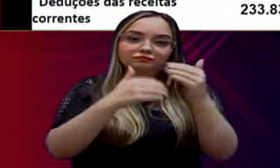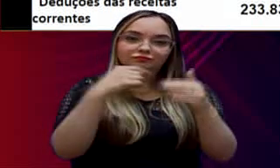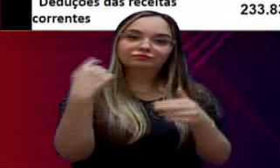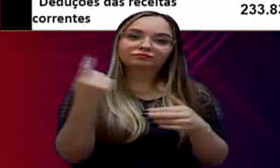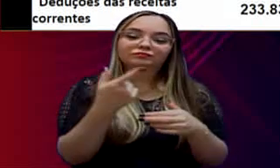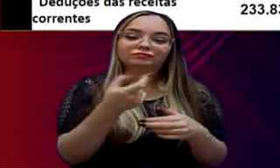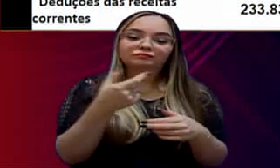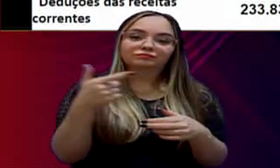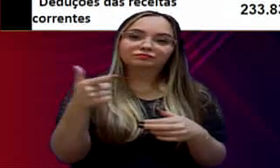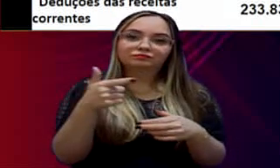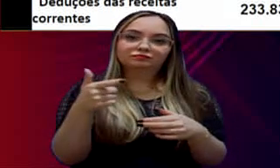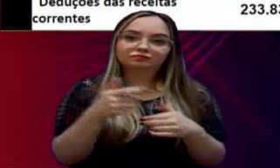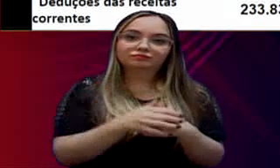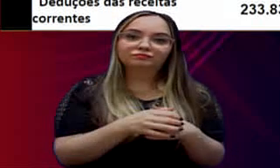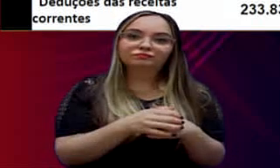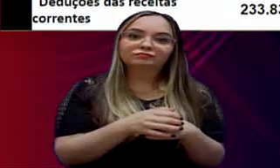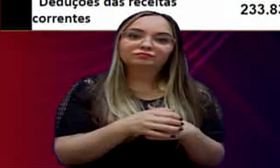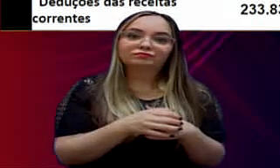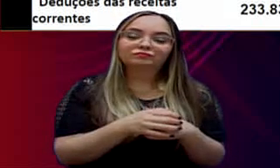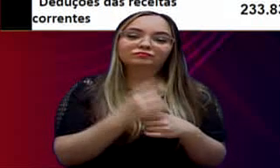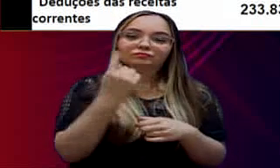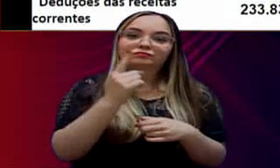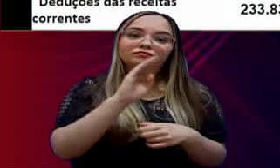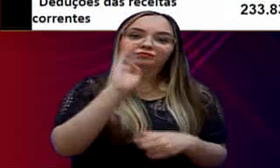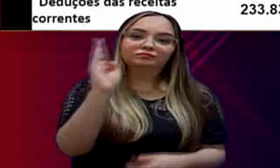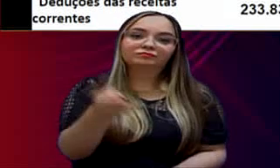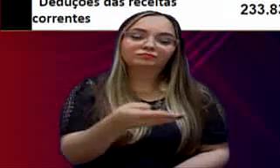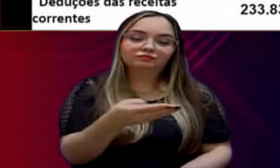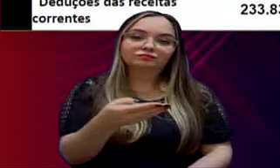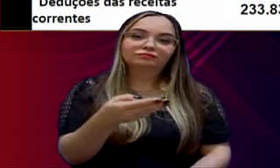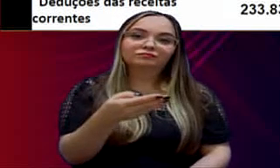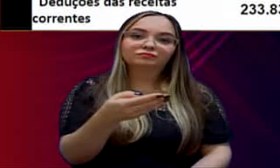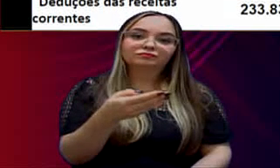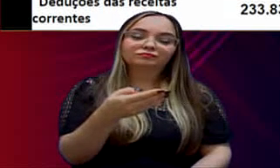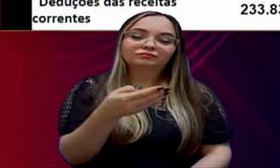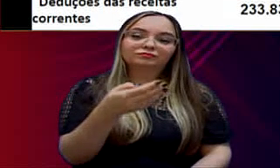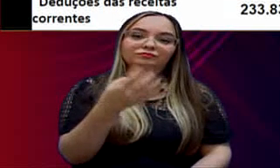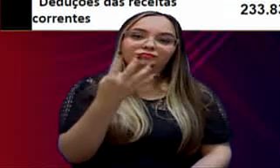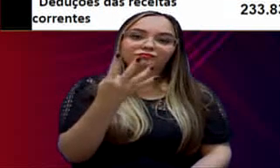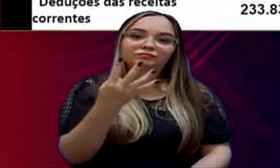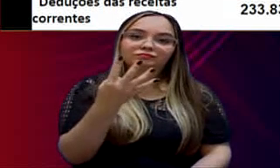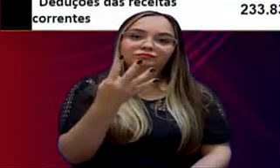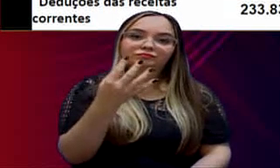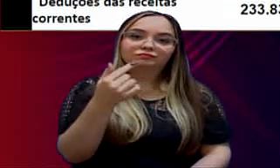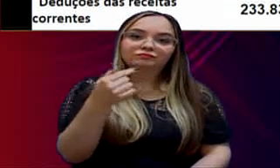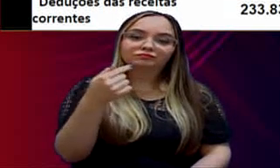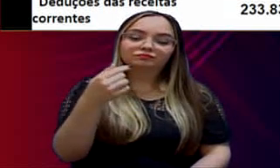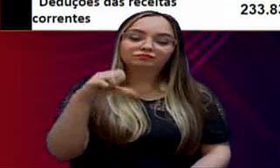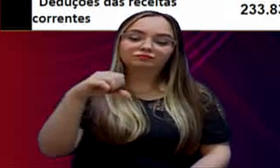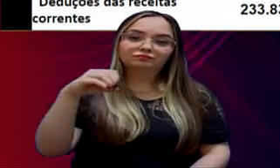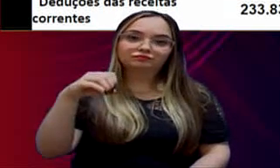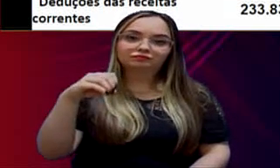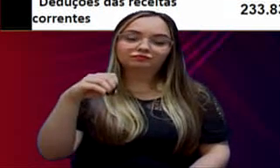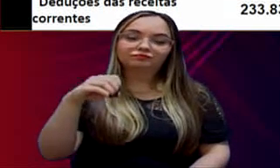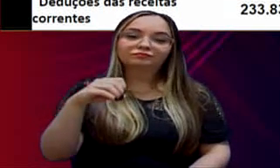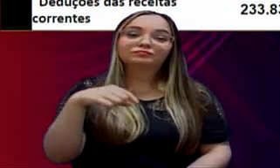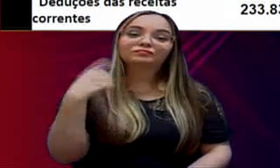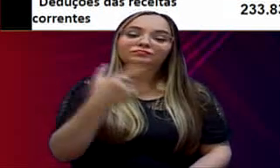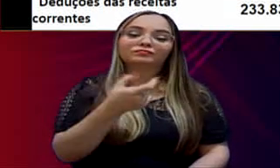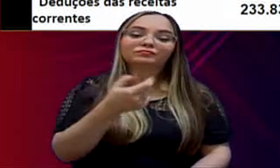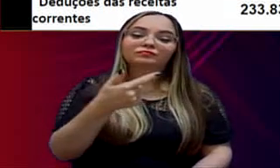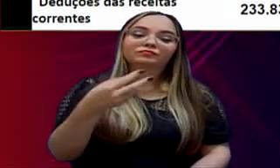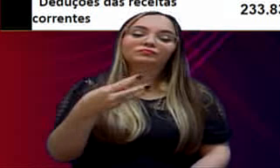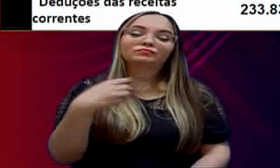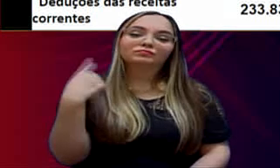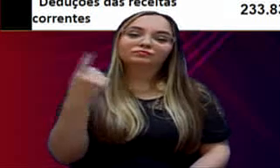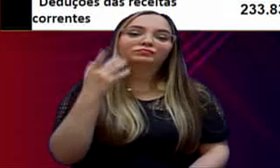2022 um bilhão 270 milhões 490 a estimativa para 2023